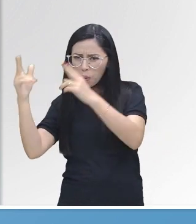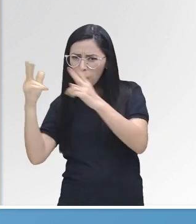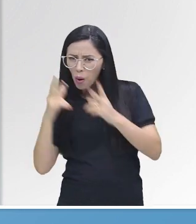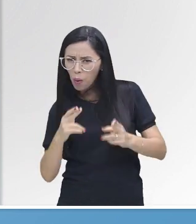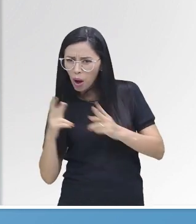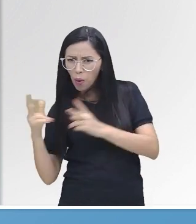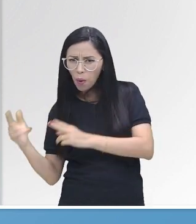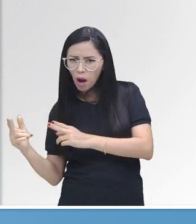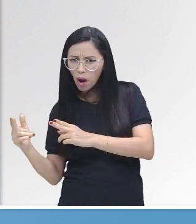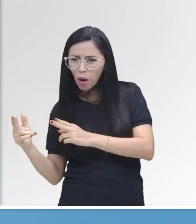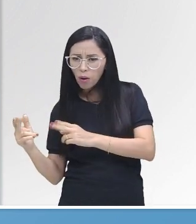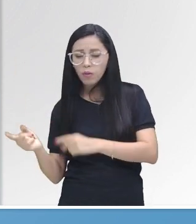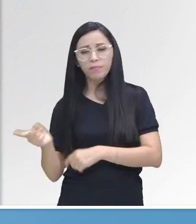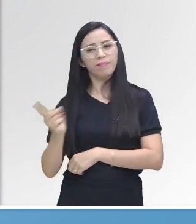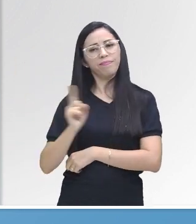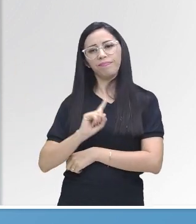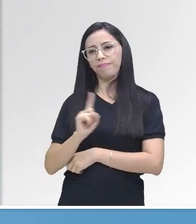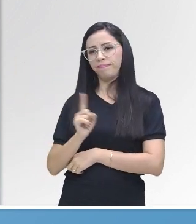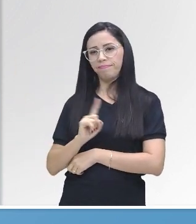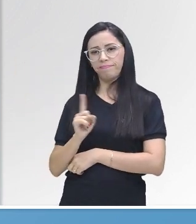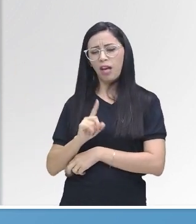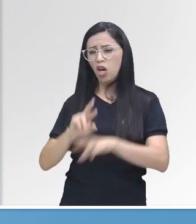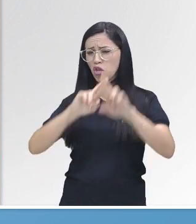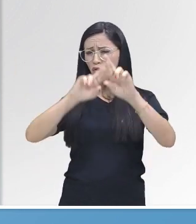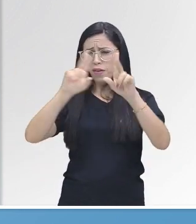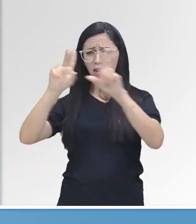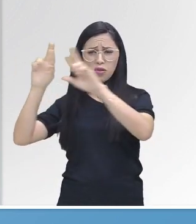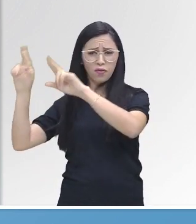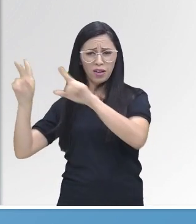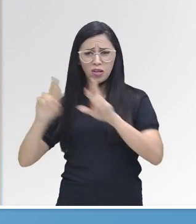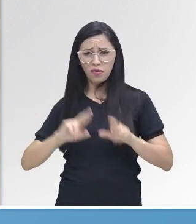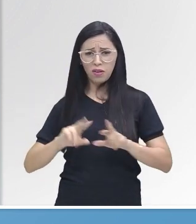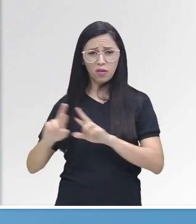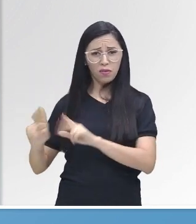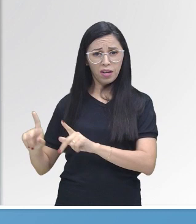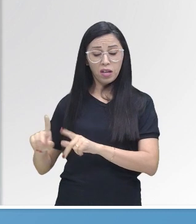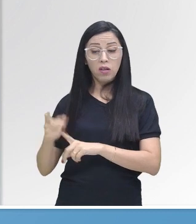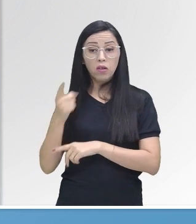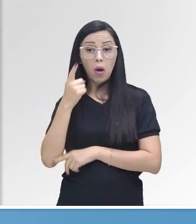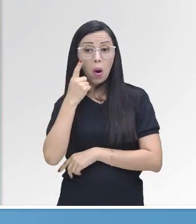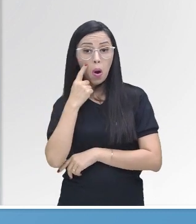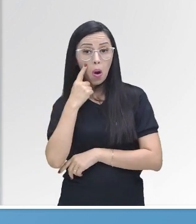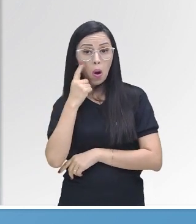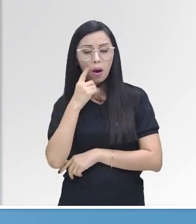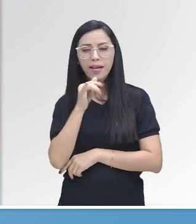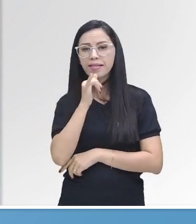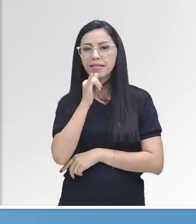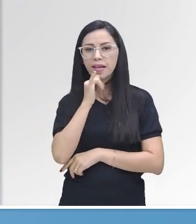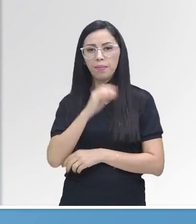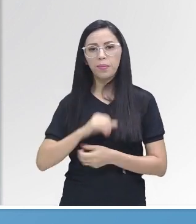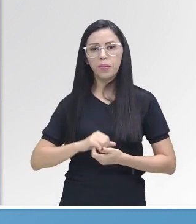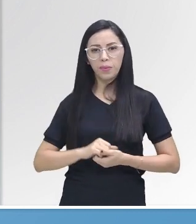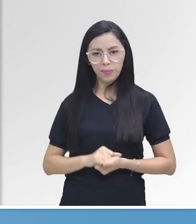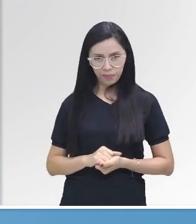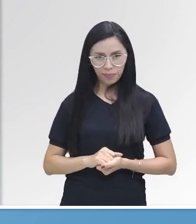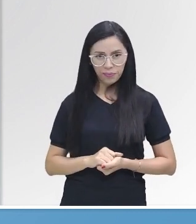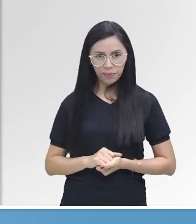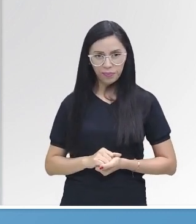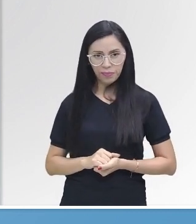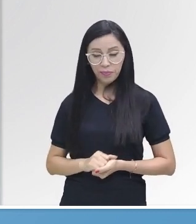aí? Não, não são iguais. Vamos observar no próximo exemplo? Aqui, ó. O